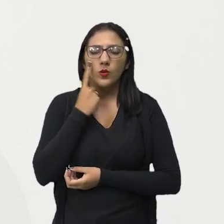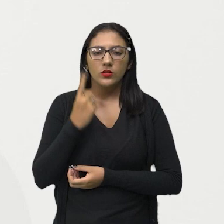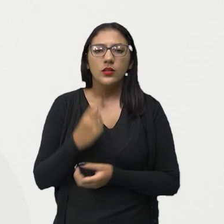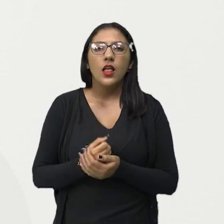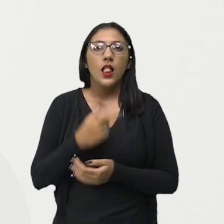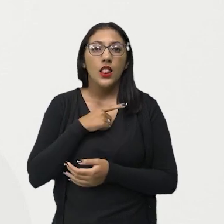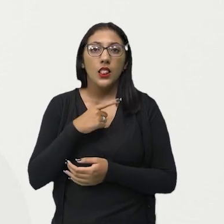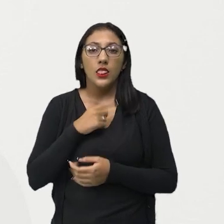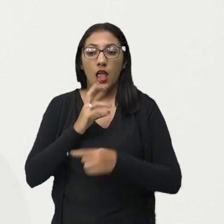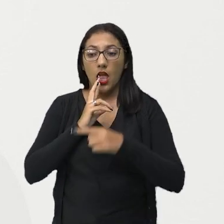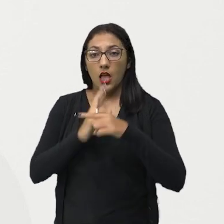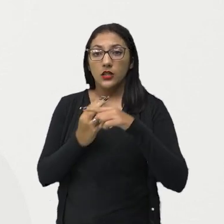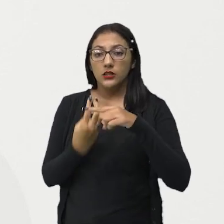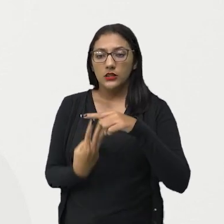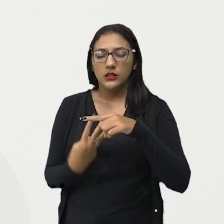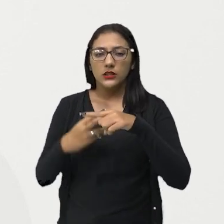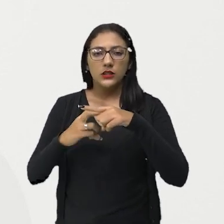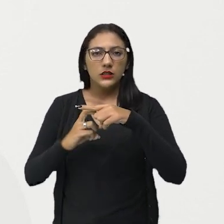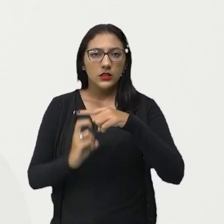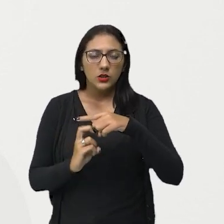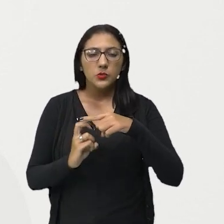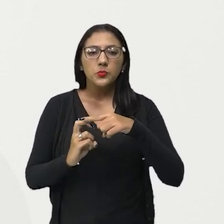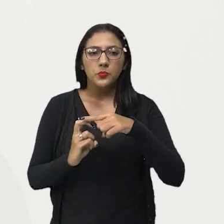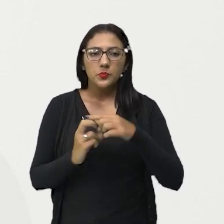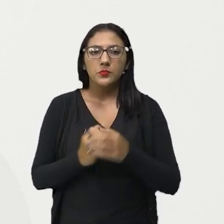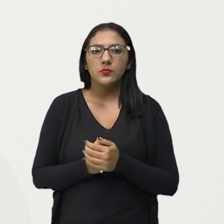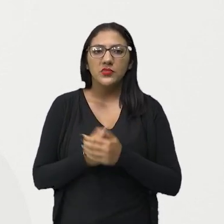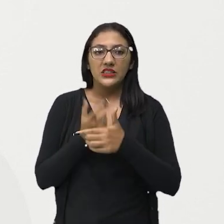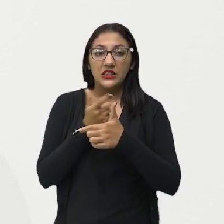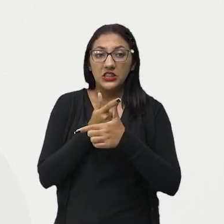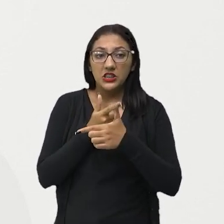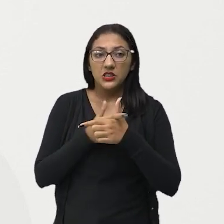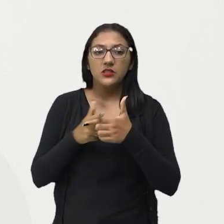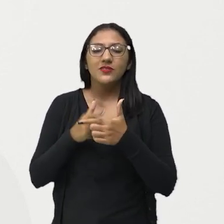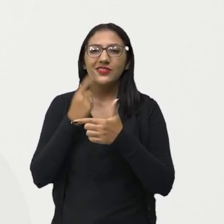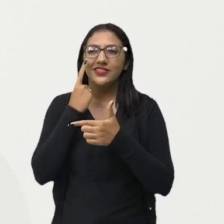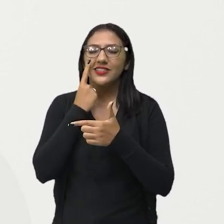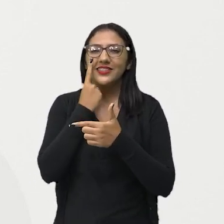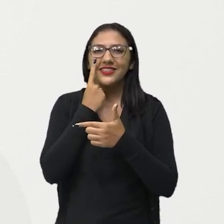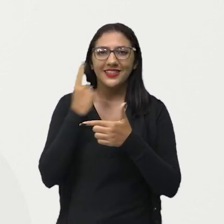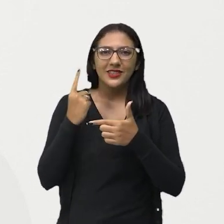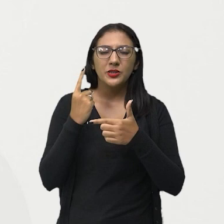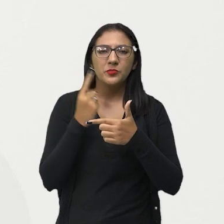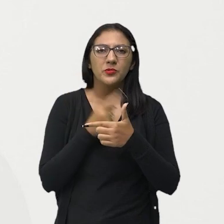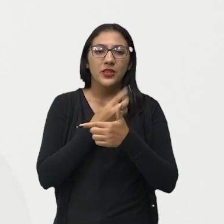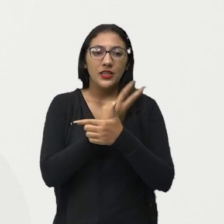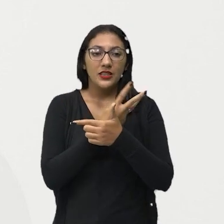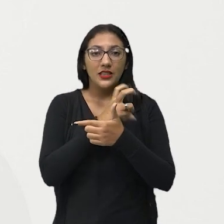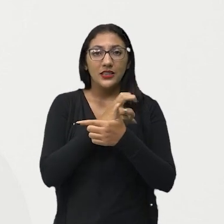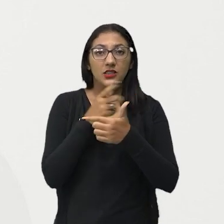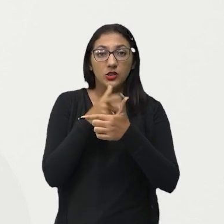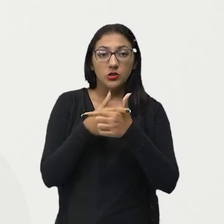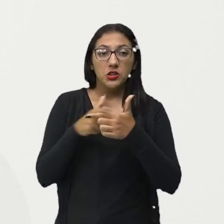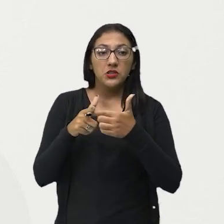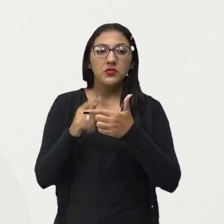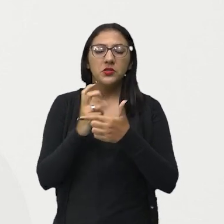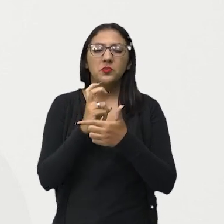pegamos o 35 e dividimos aqui, ó, primeiro por esse 5, que é o denominador da primeira fração,